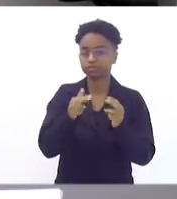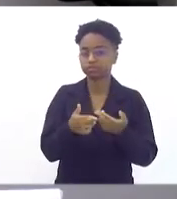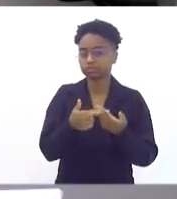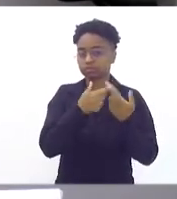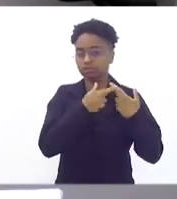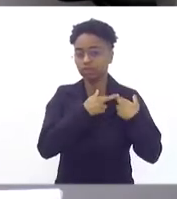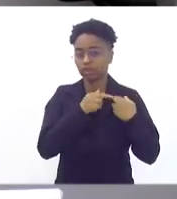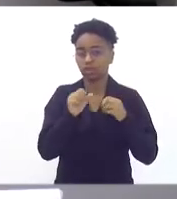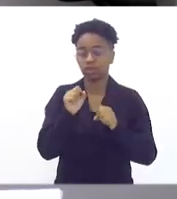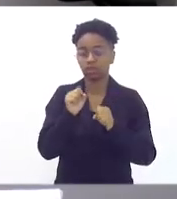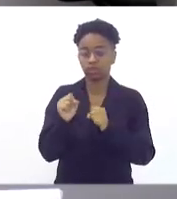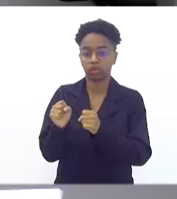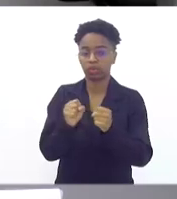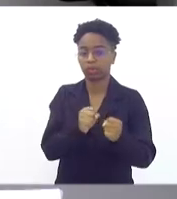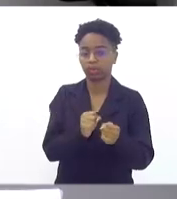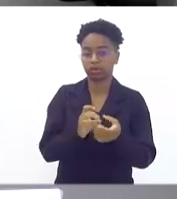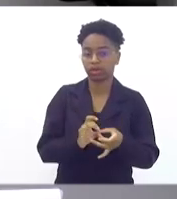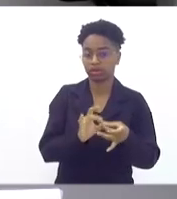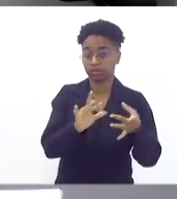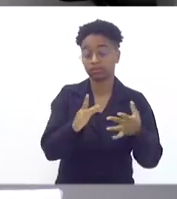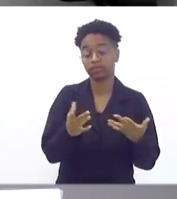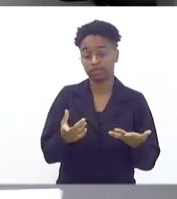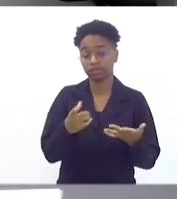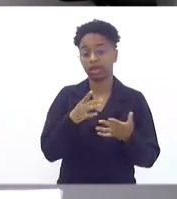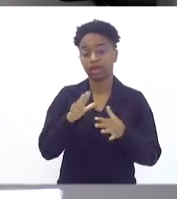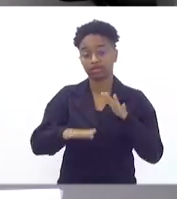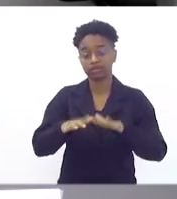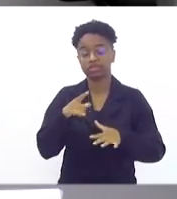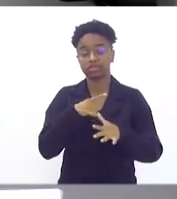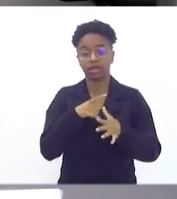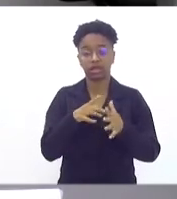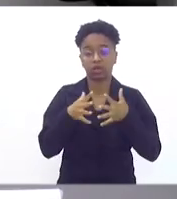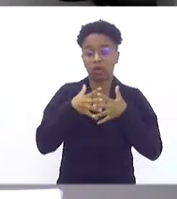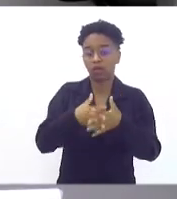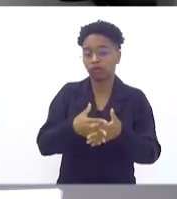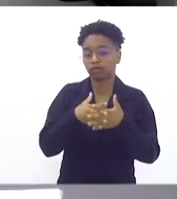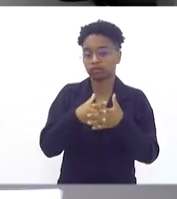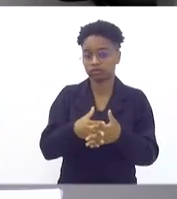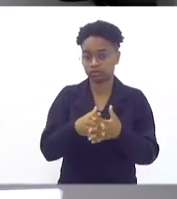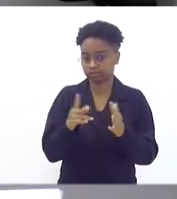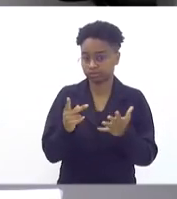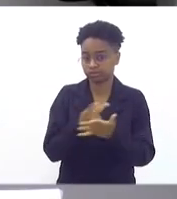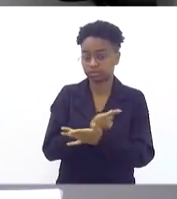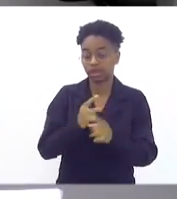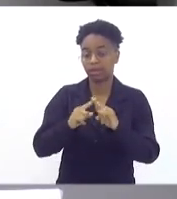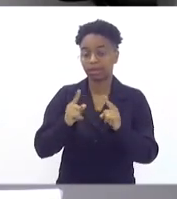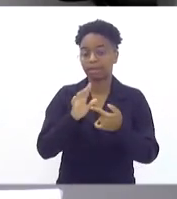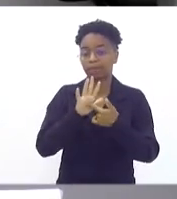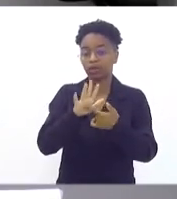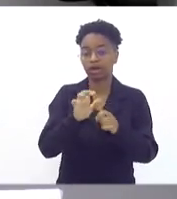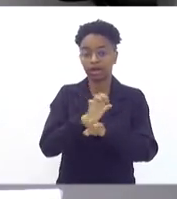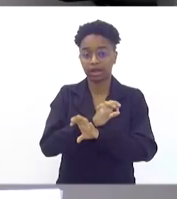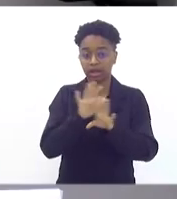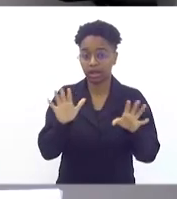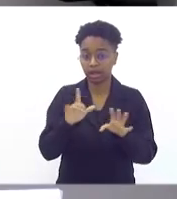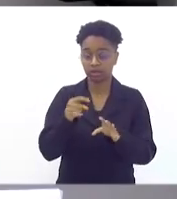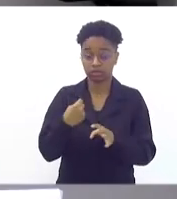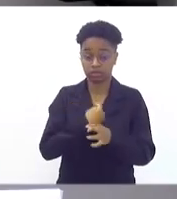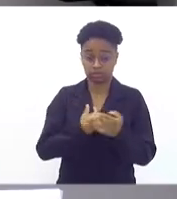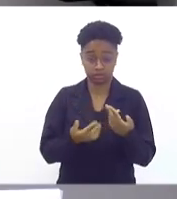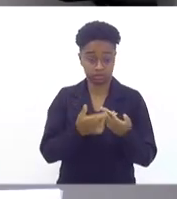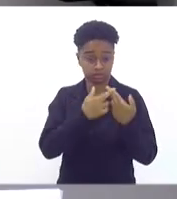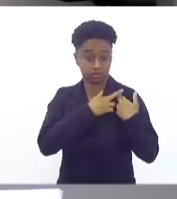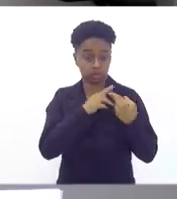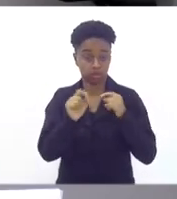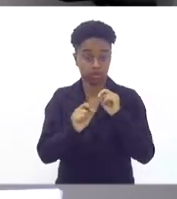existia essa confusão de competências e deixando bem claro que a agência ela ela é responsável pelo